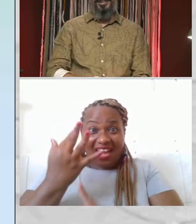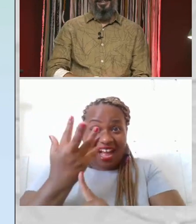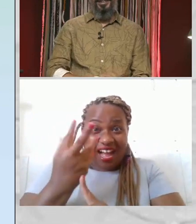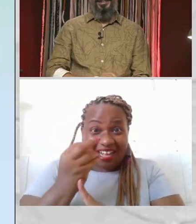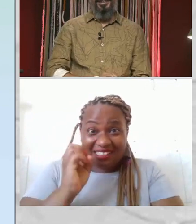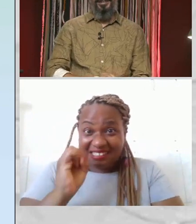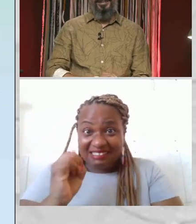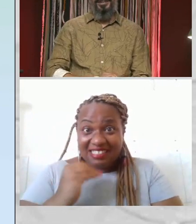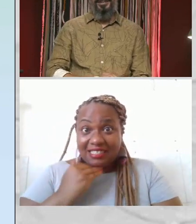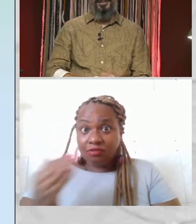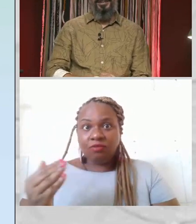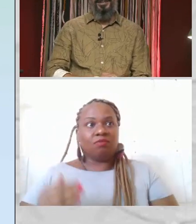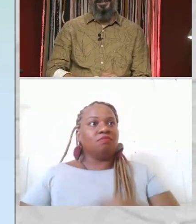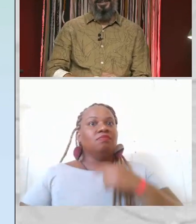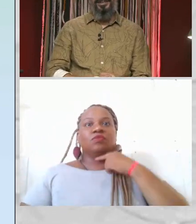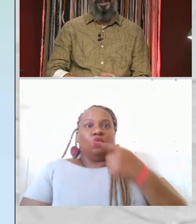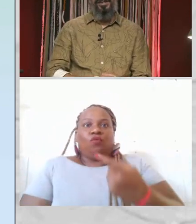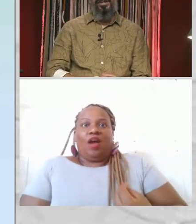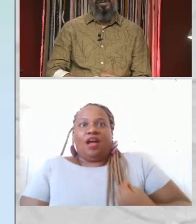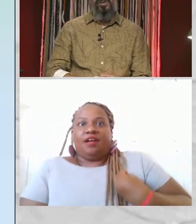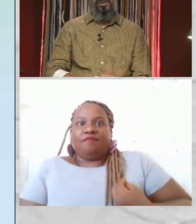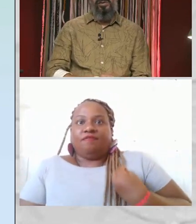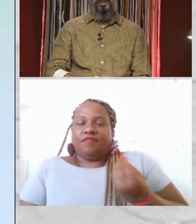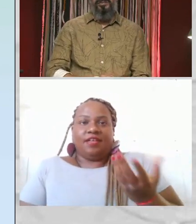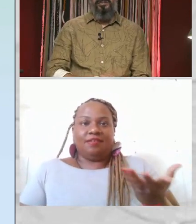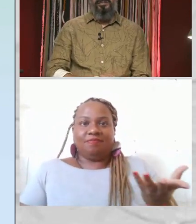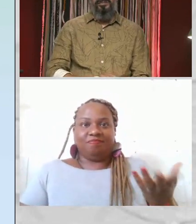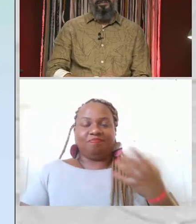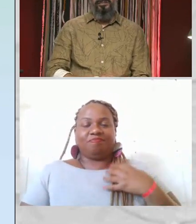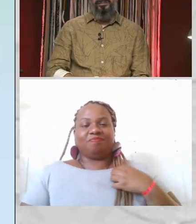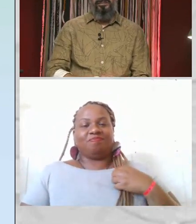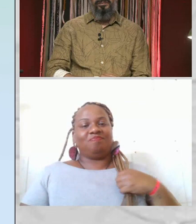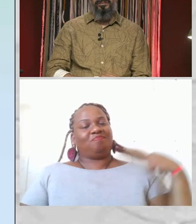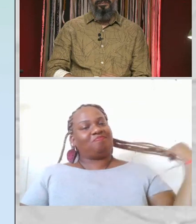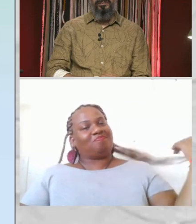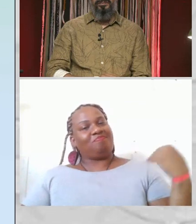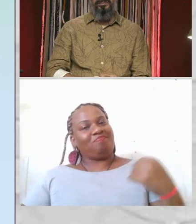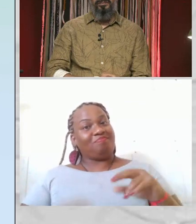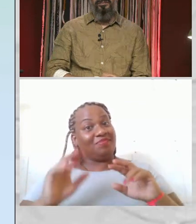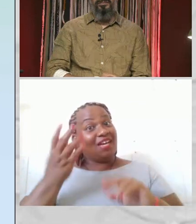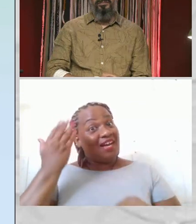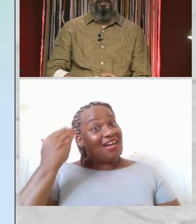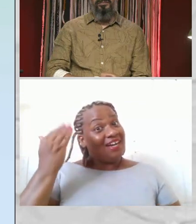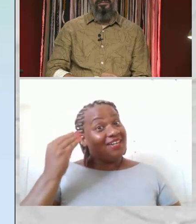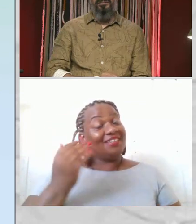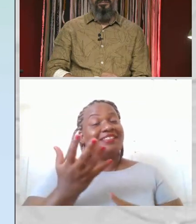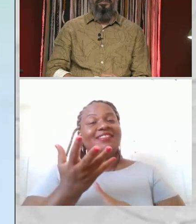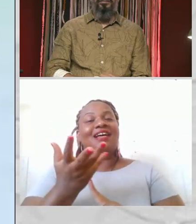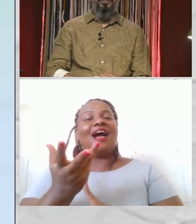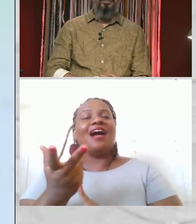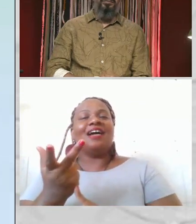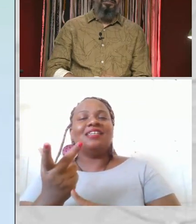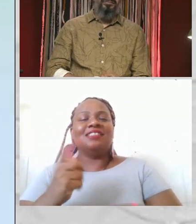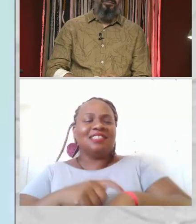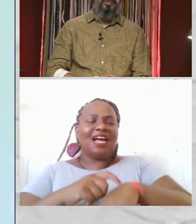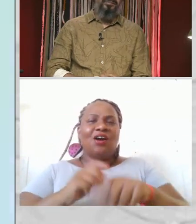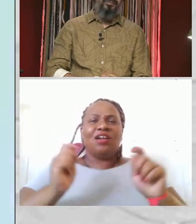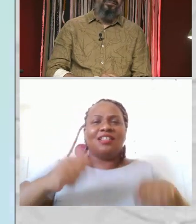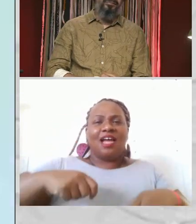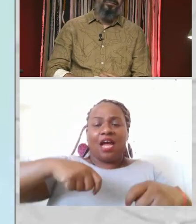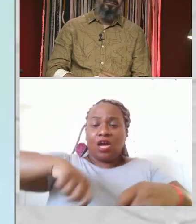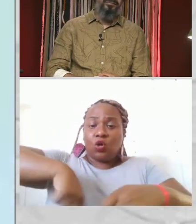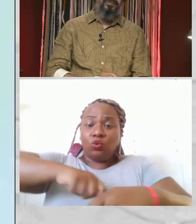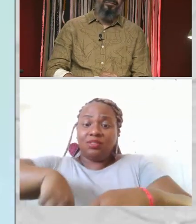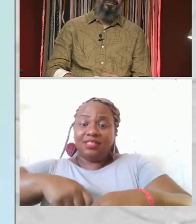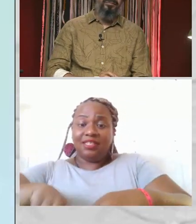A diferença é que antigamente a gente fazia arte como respirava, a gente fazia arte na hora que cozinhava, a gente fazia arte na hora que